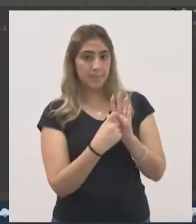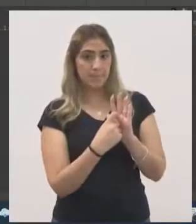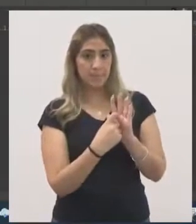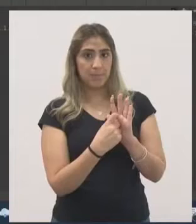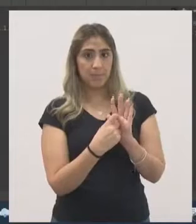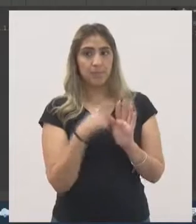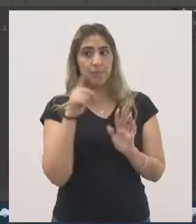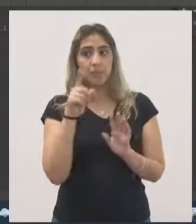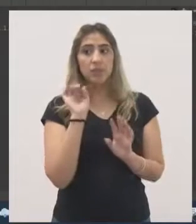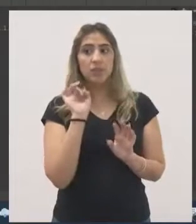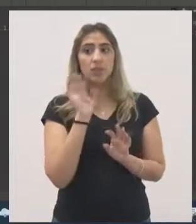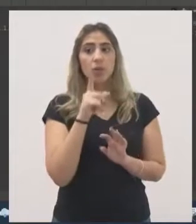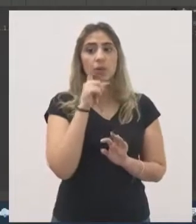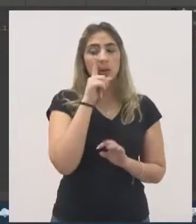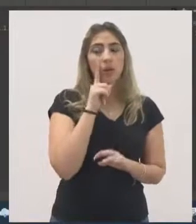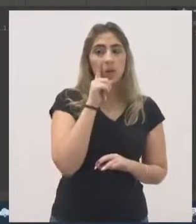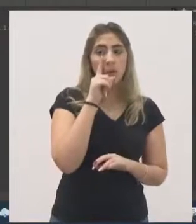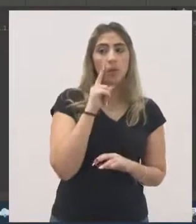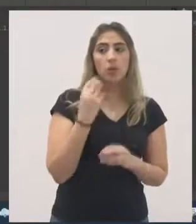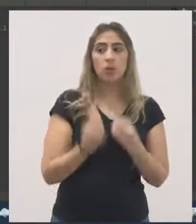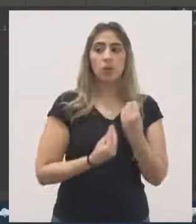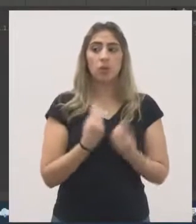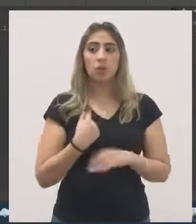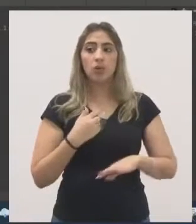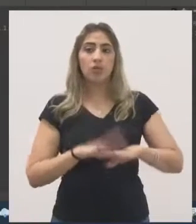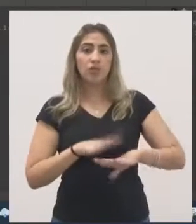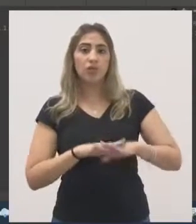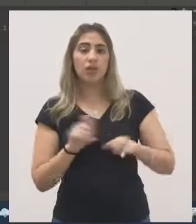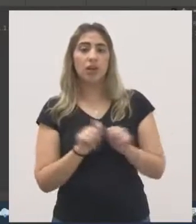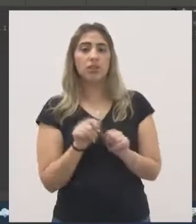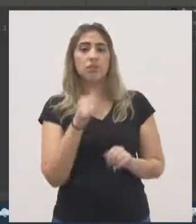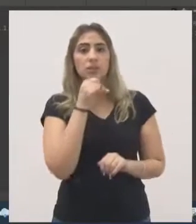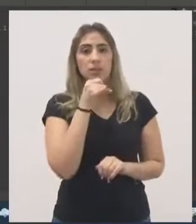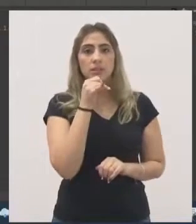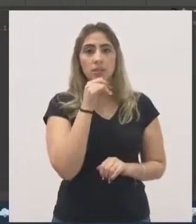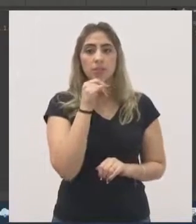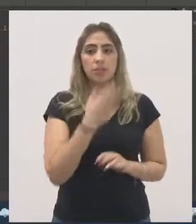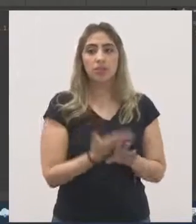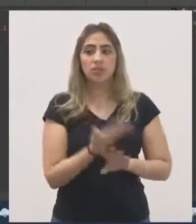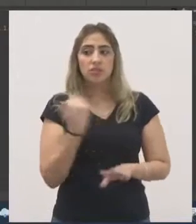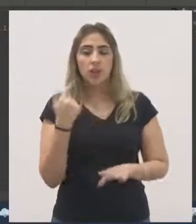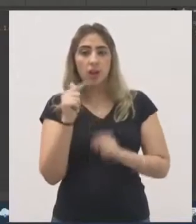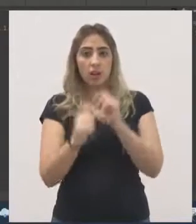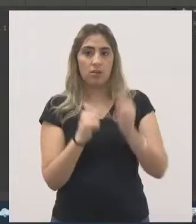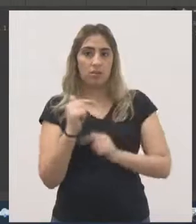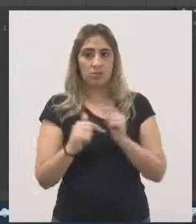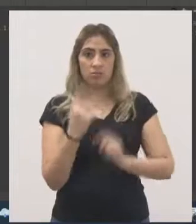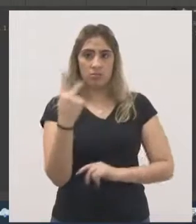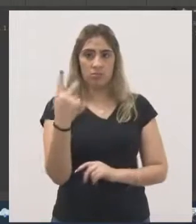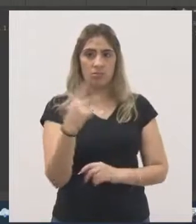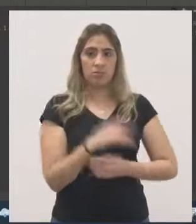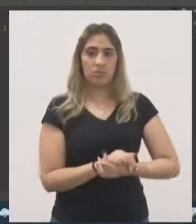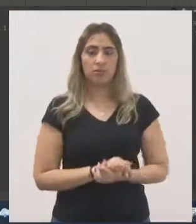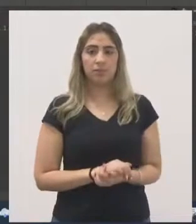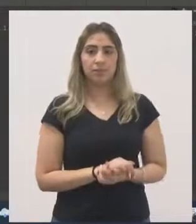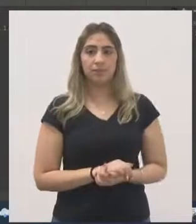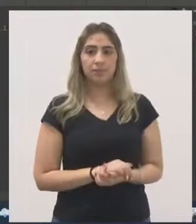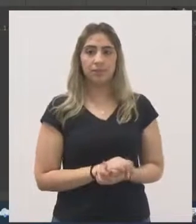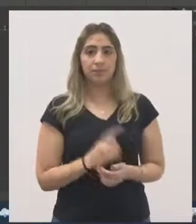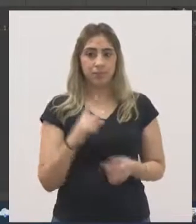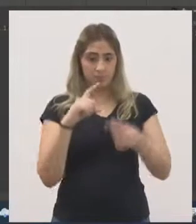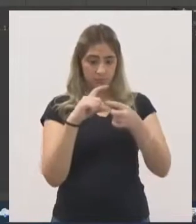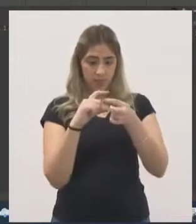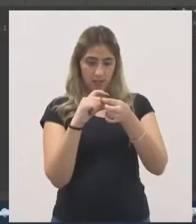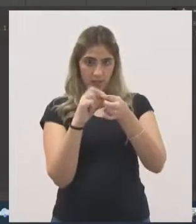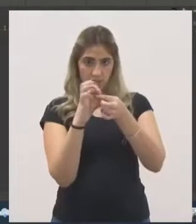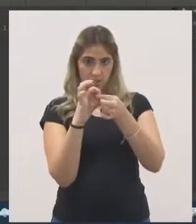vai nos riscos, né? Como que eu faço, por exemplo, para tirar essa função? Eu venho aqui, ó, do lado do cadeado, do